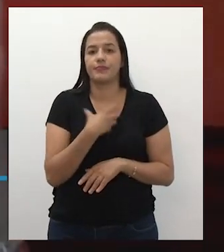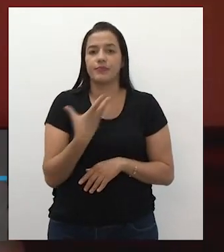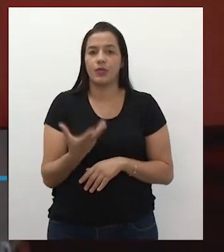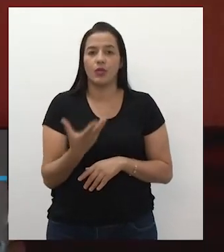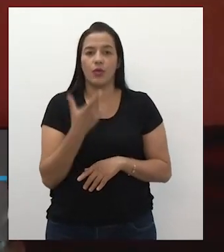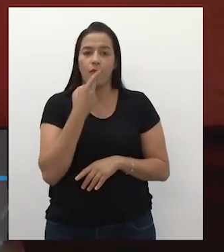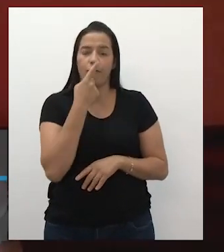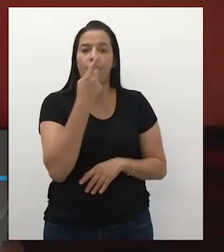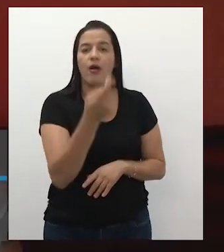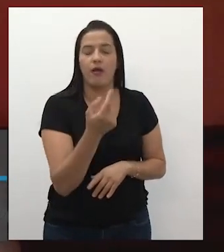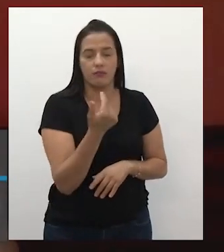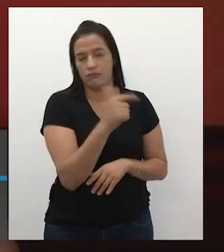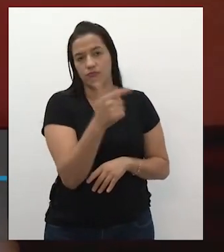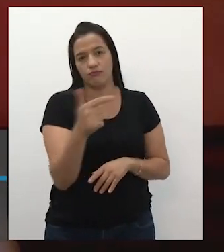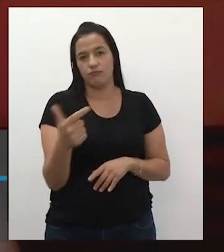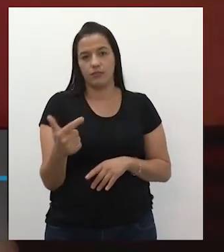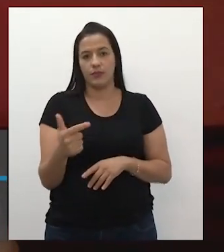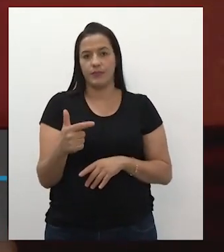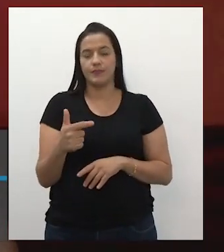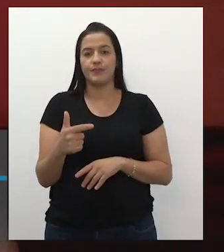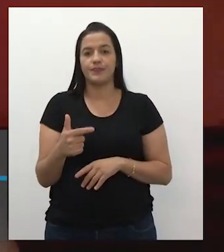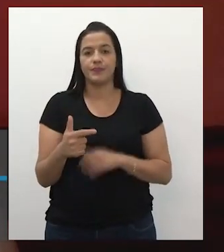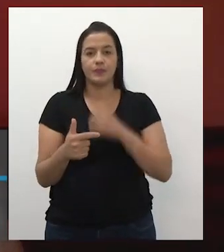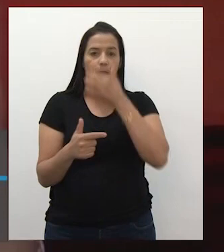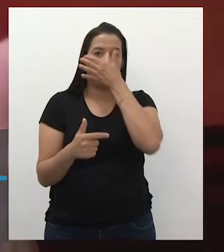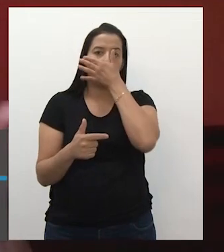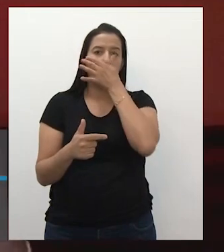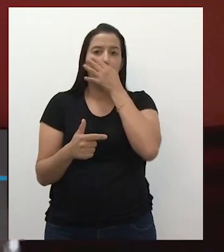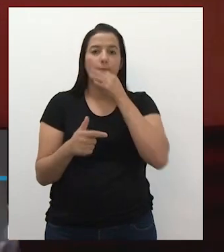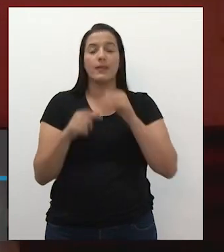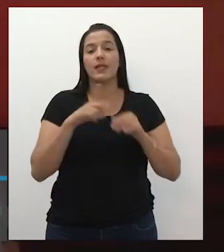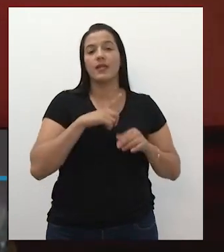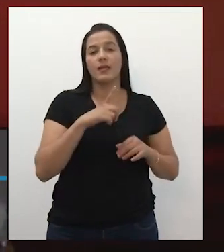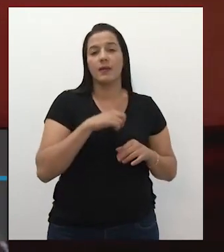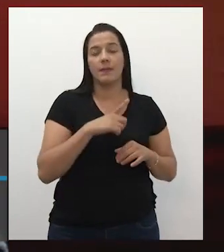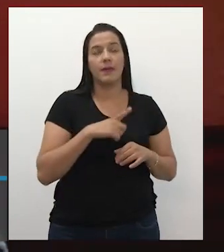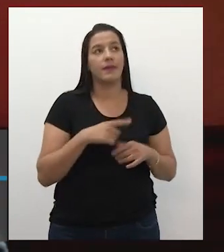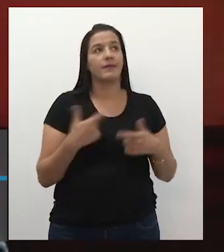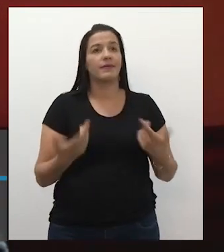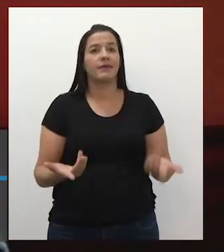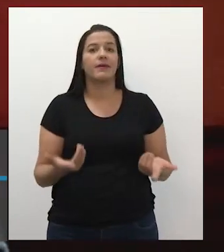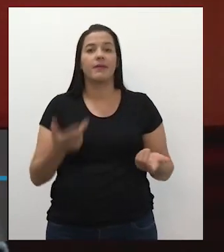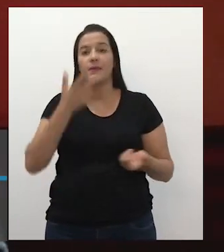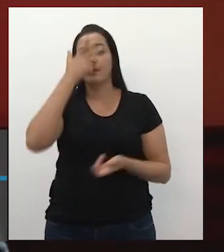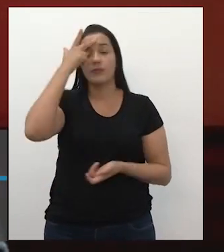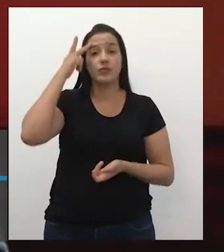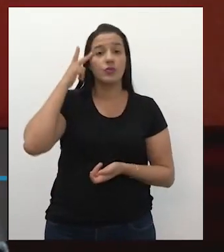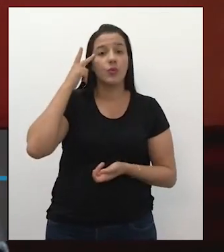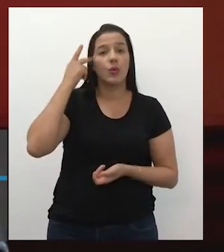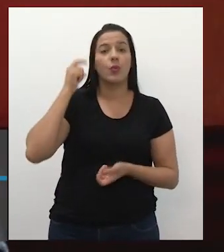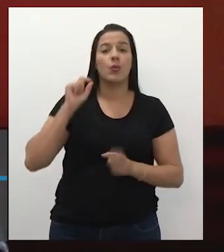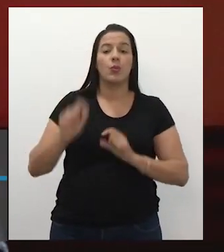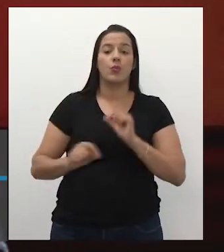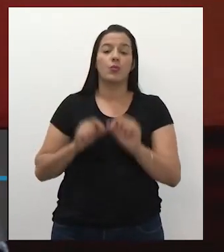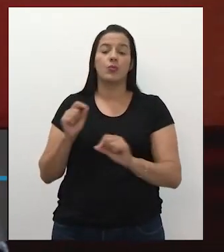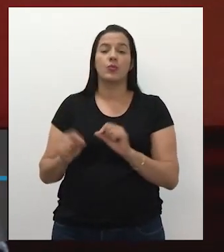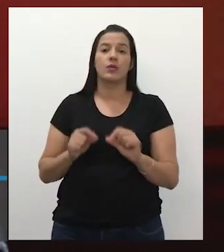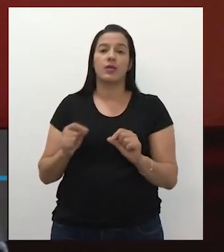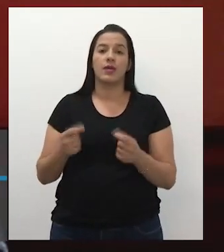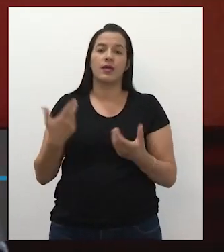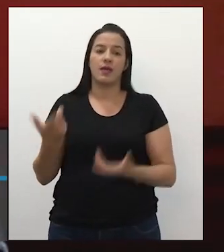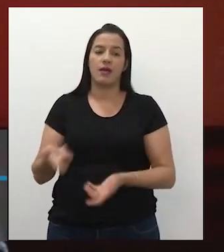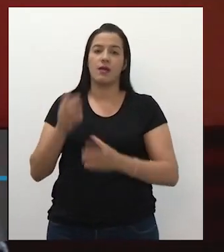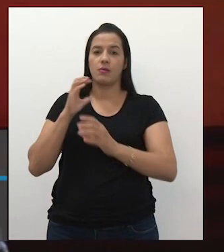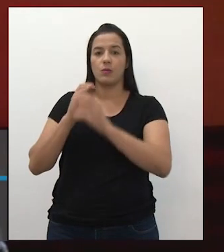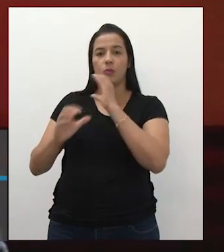o falante, né? Não traz o interlocutor. Em que medida essa